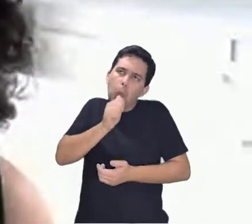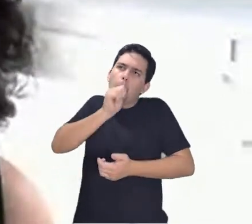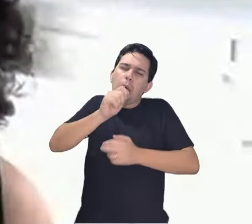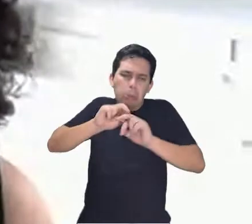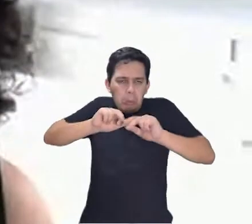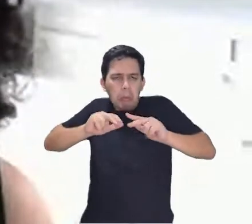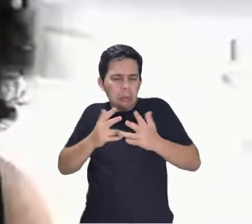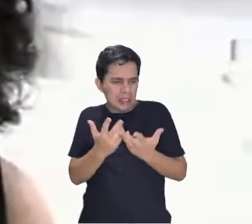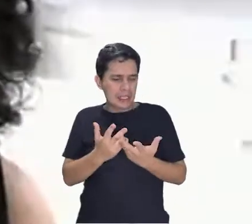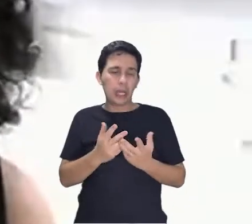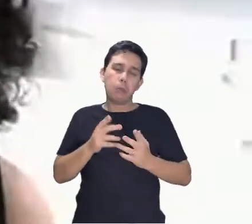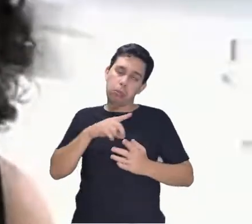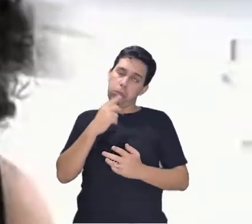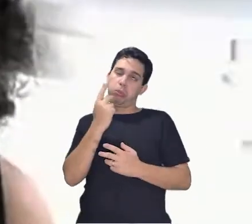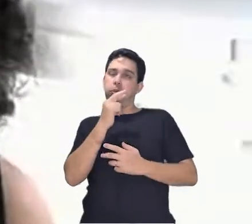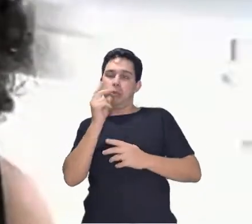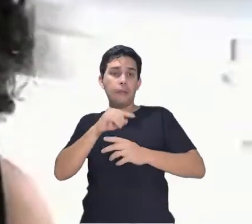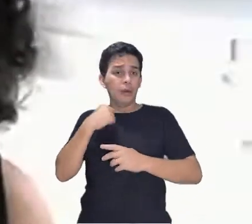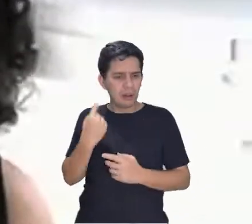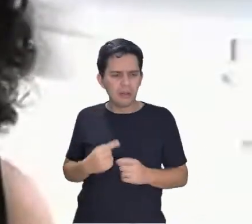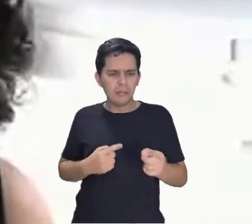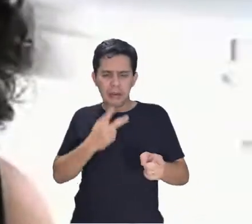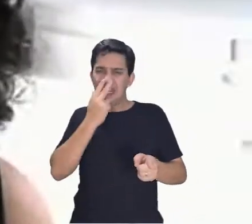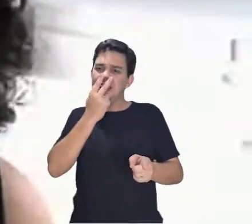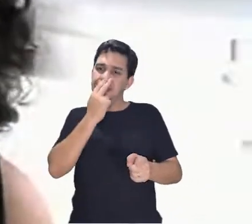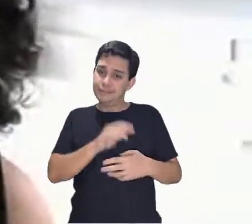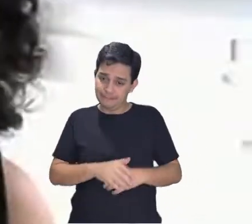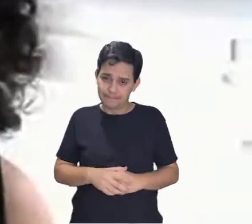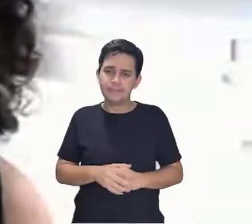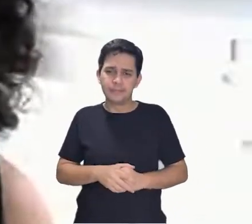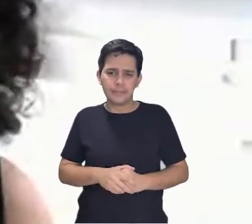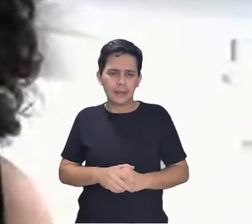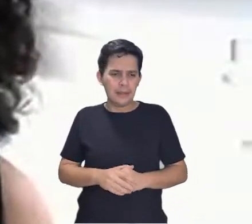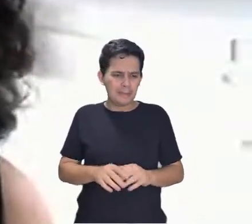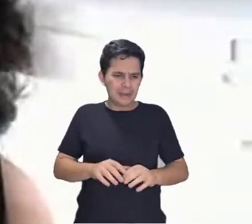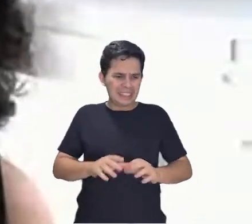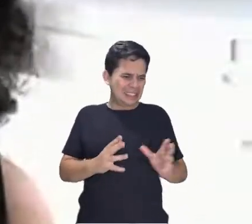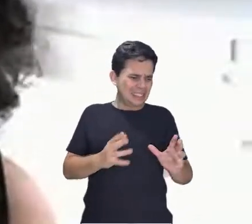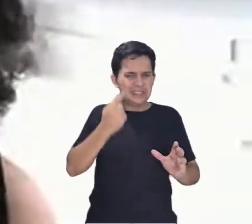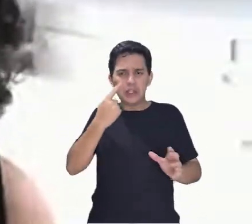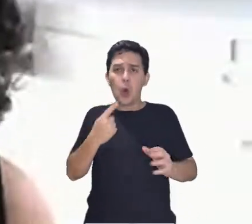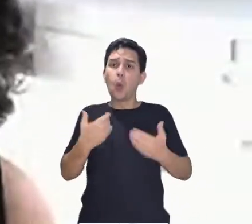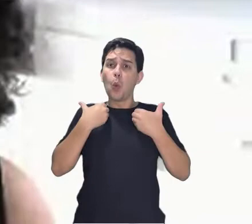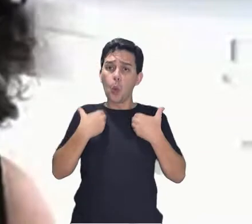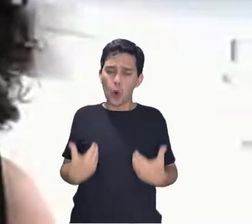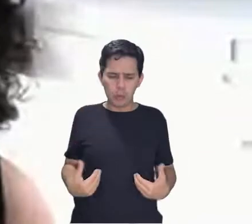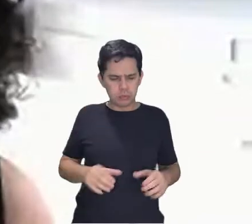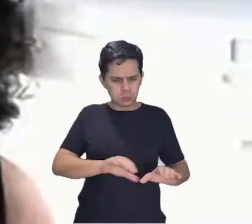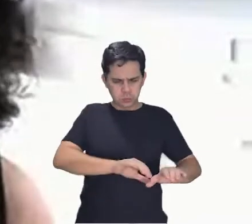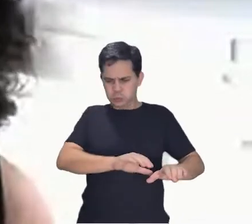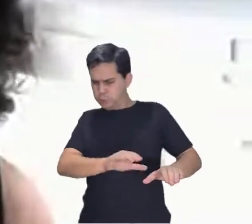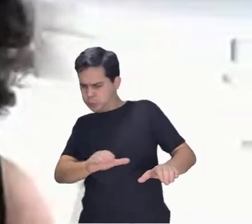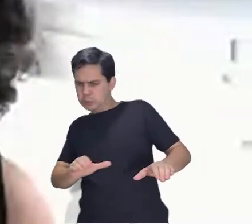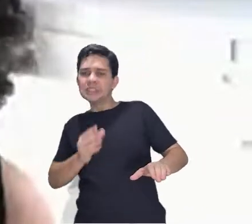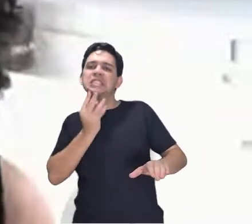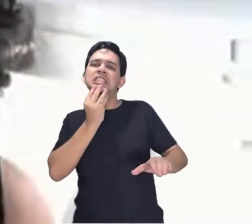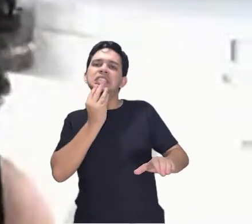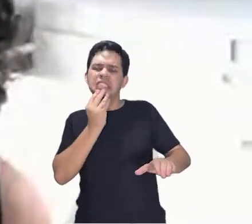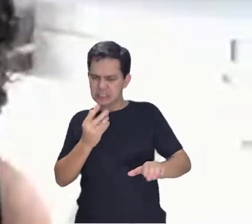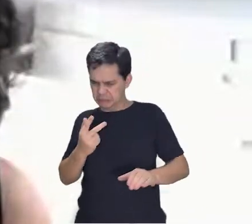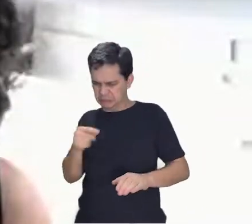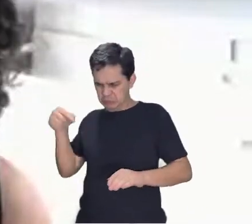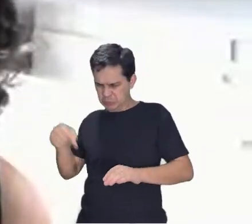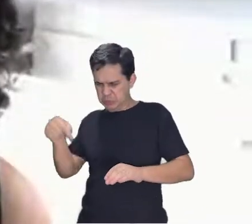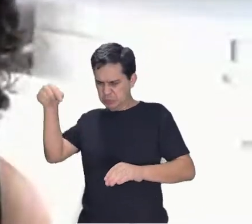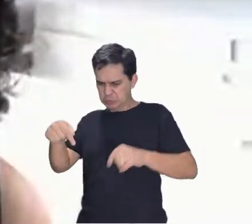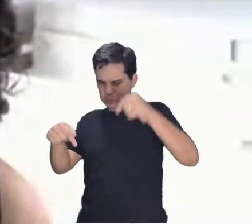na verdade, na vítima haviam vários furos nas nádegas e se chegou realmente à certeza que ela tinha